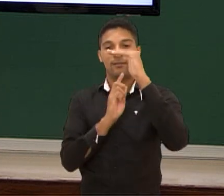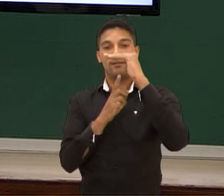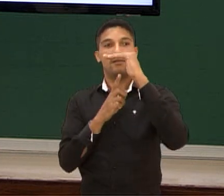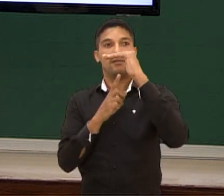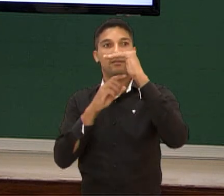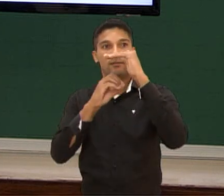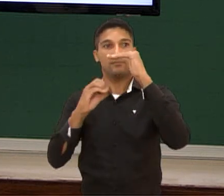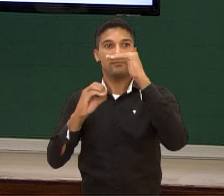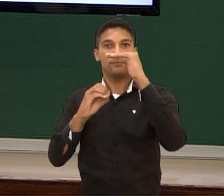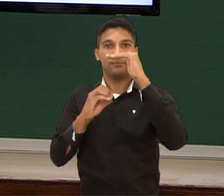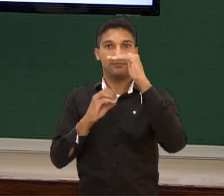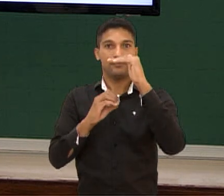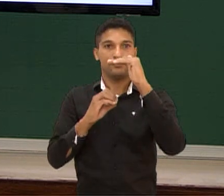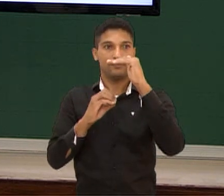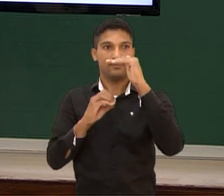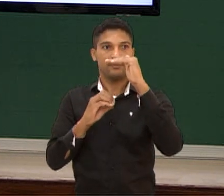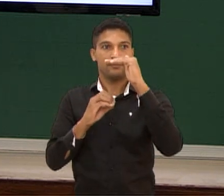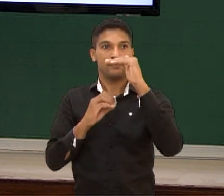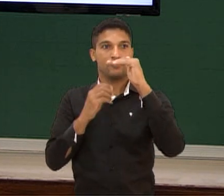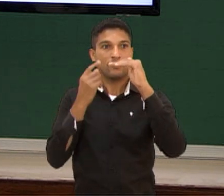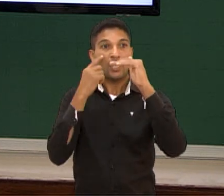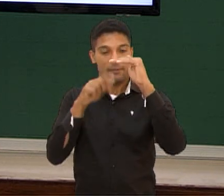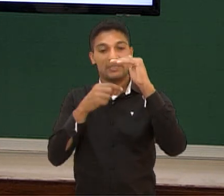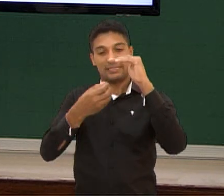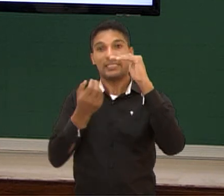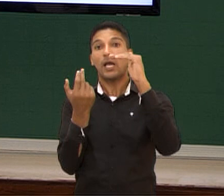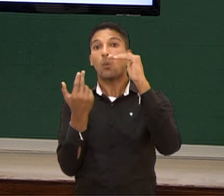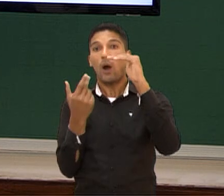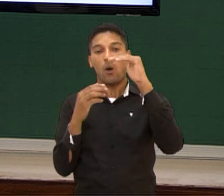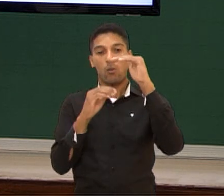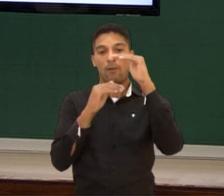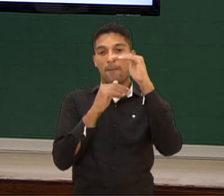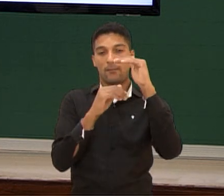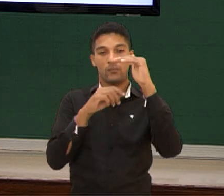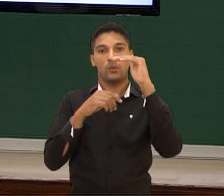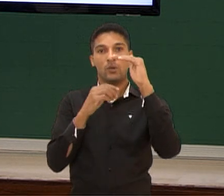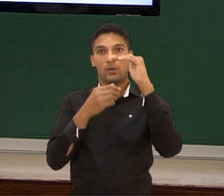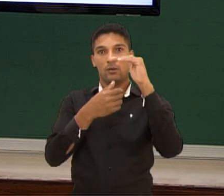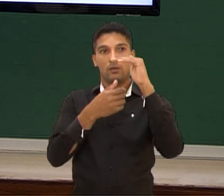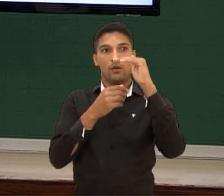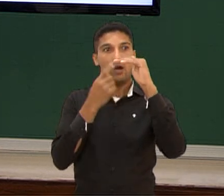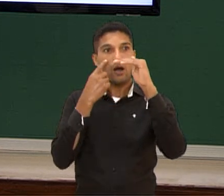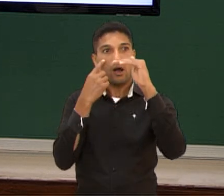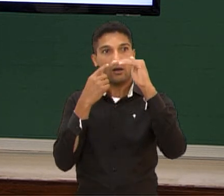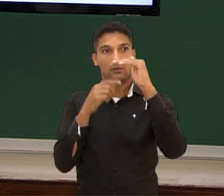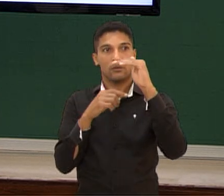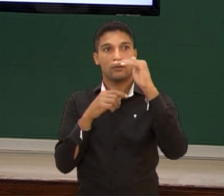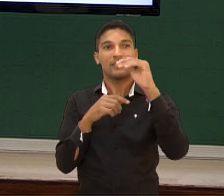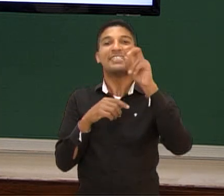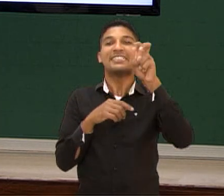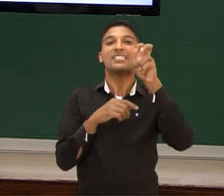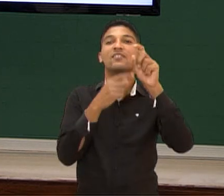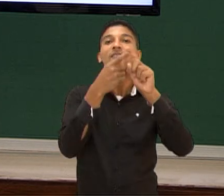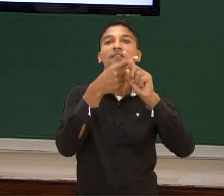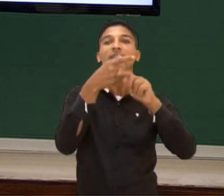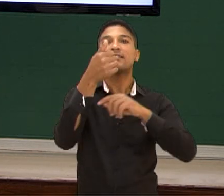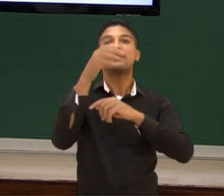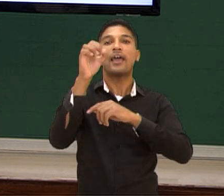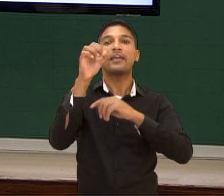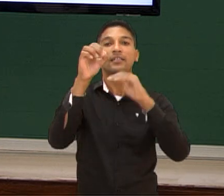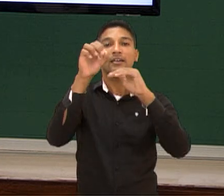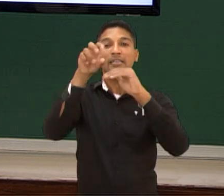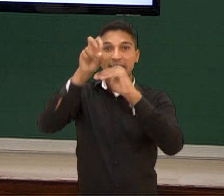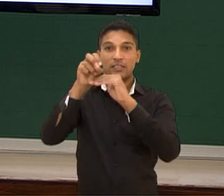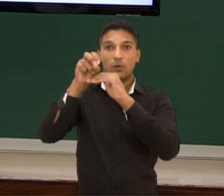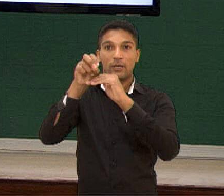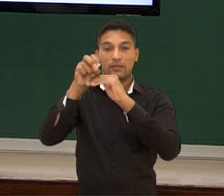preciso fazer com o quê? Que o denominador seja igual. Então, o que eu fiz? Multipliquei por 10, né? 5 vezes 10, 50, 100 vezes